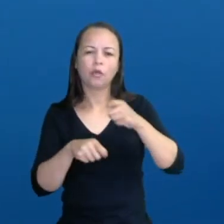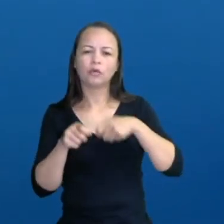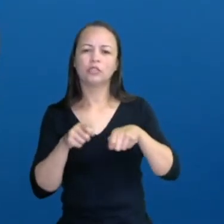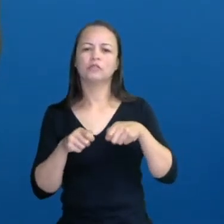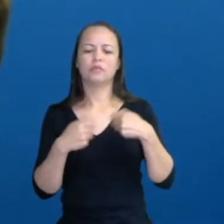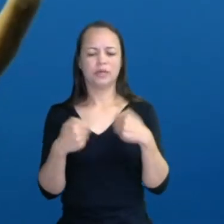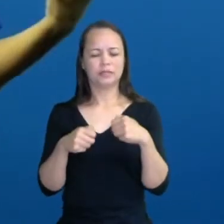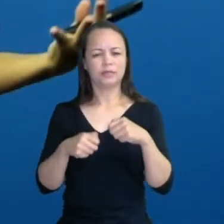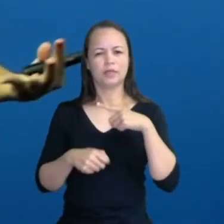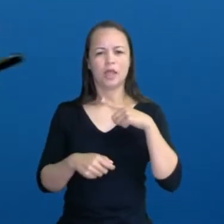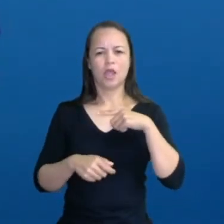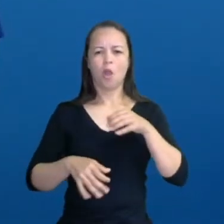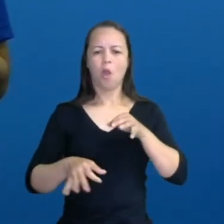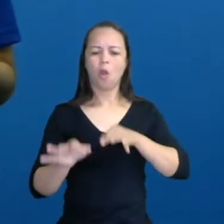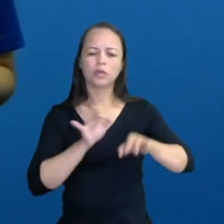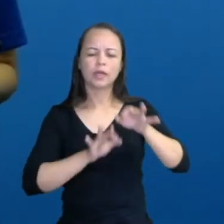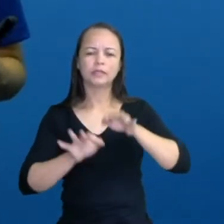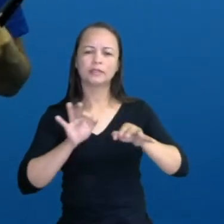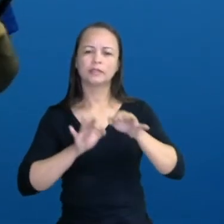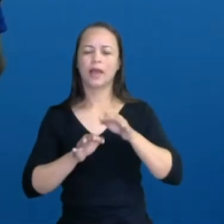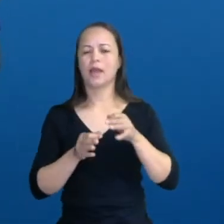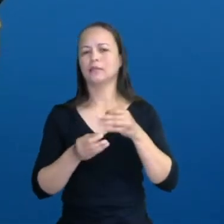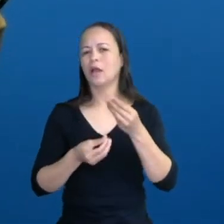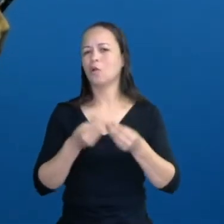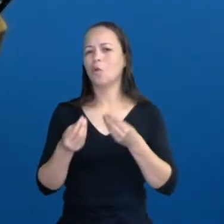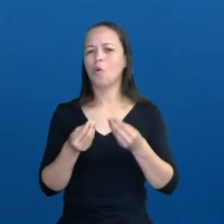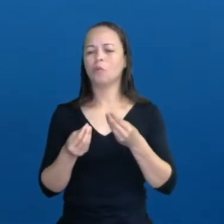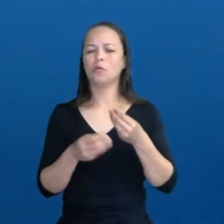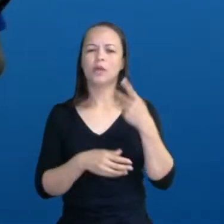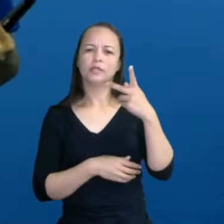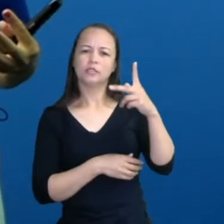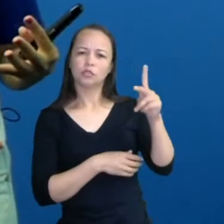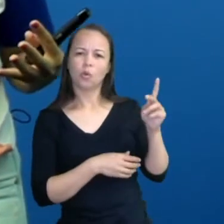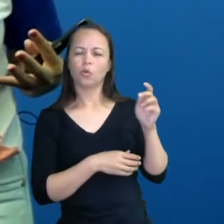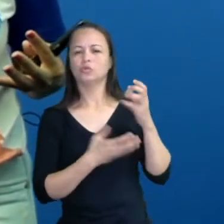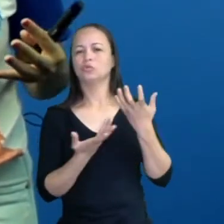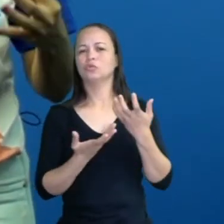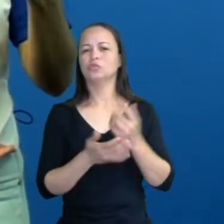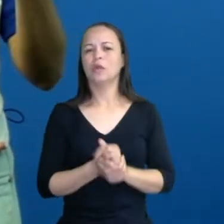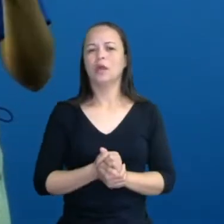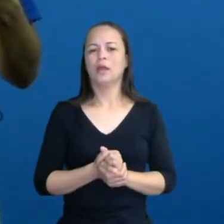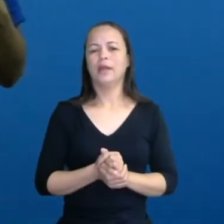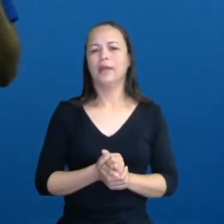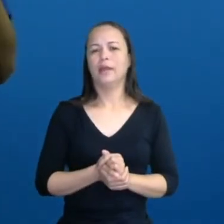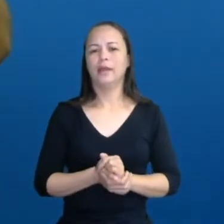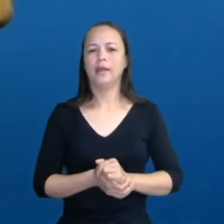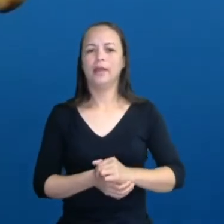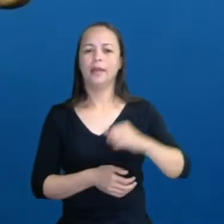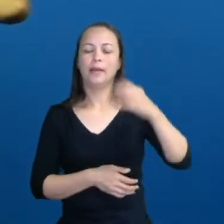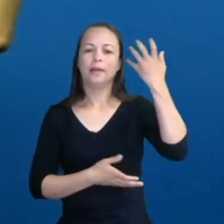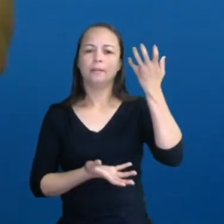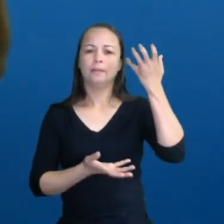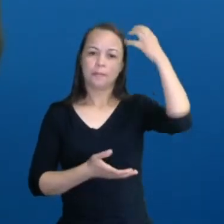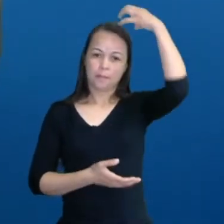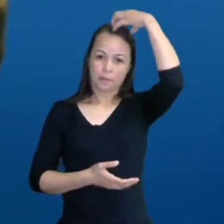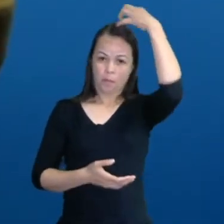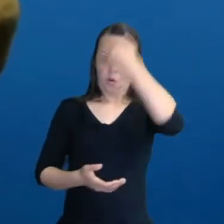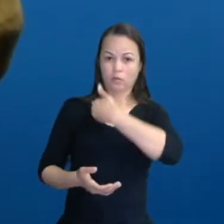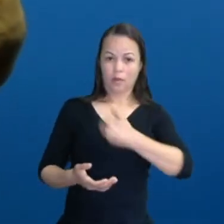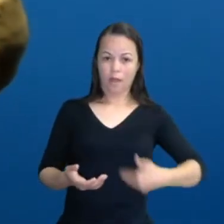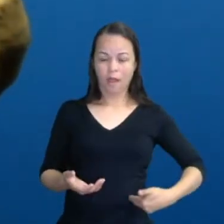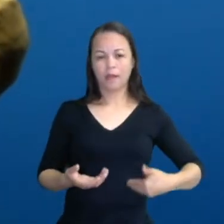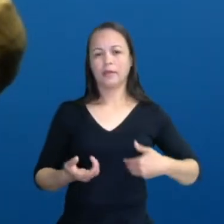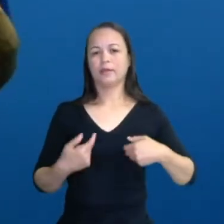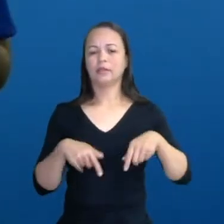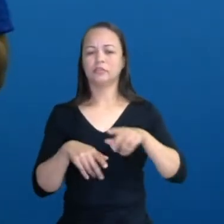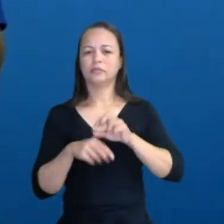maneira como, ou gerida, né, da maneira como esses monarcas acham que deve ser. Então, observem que o